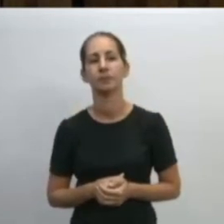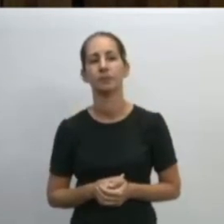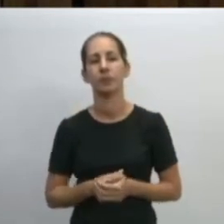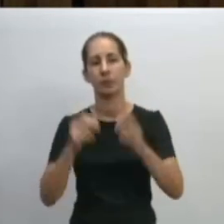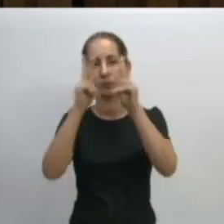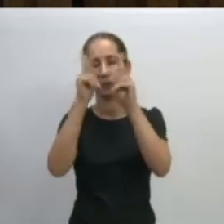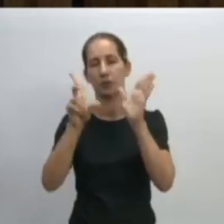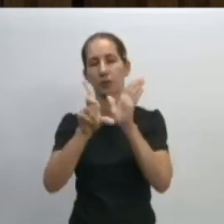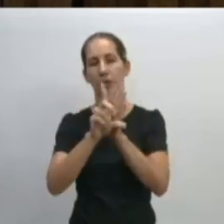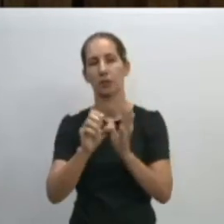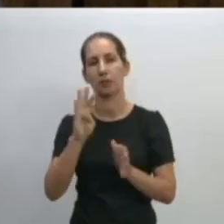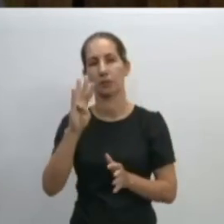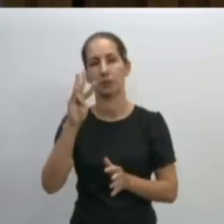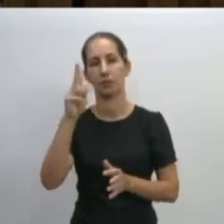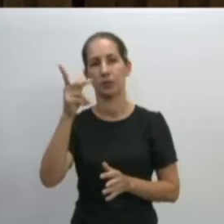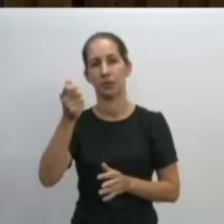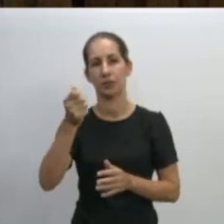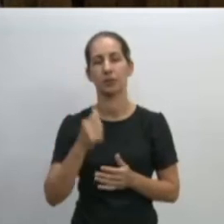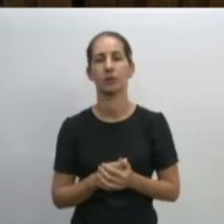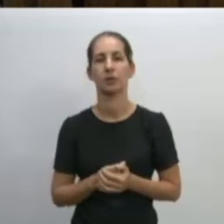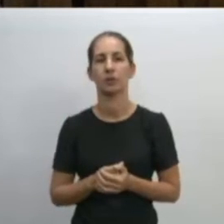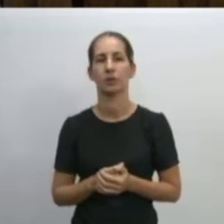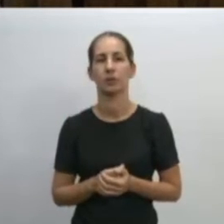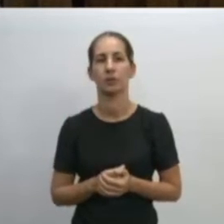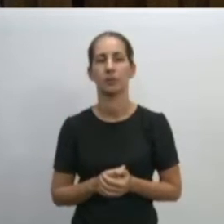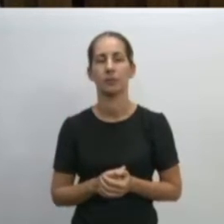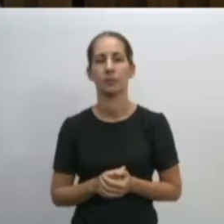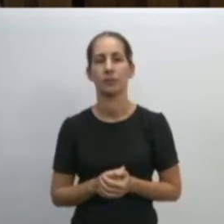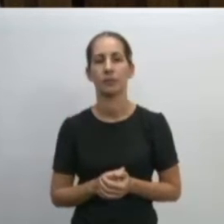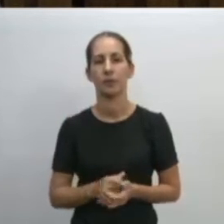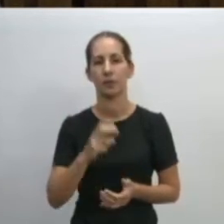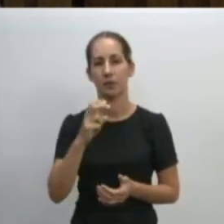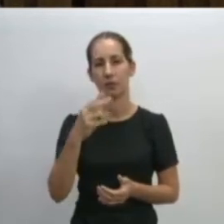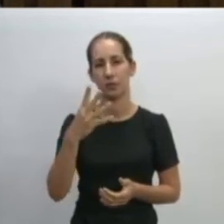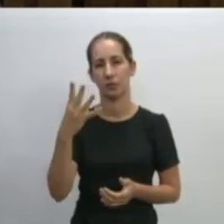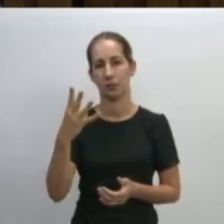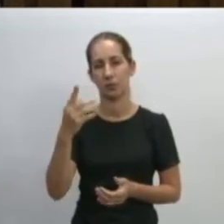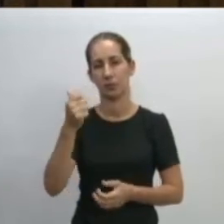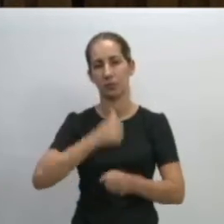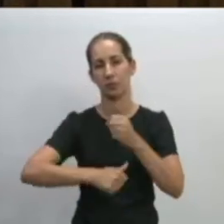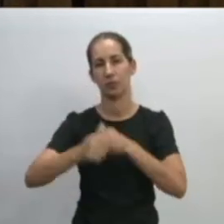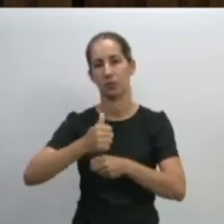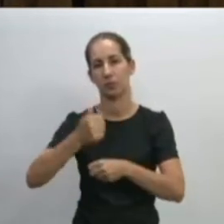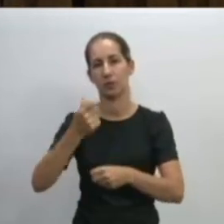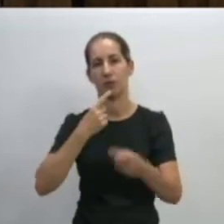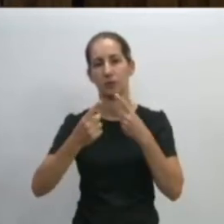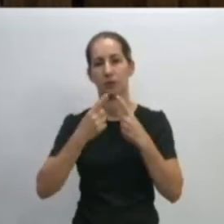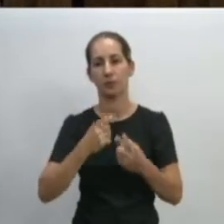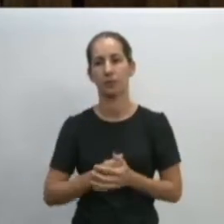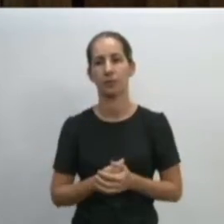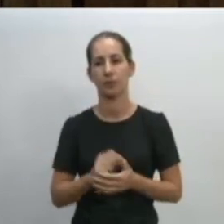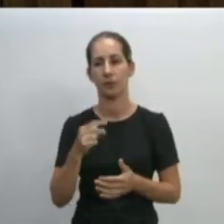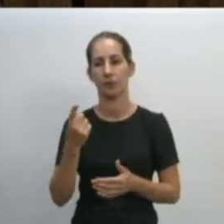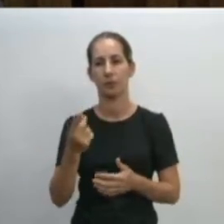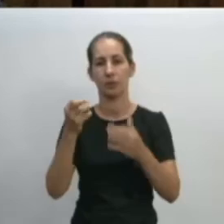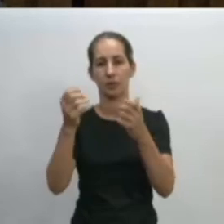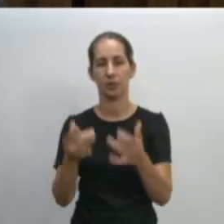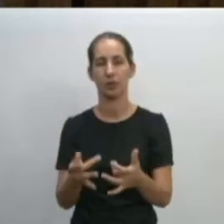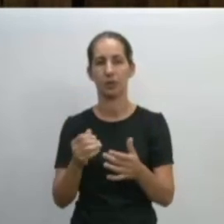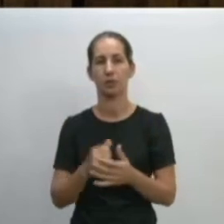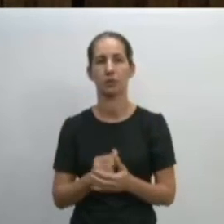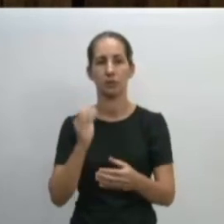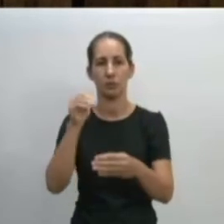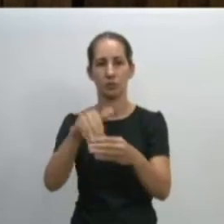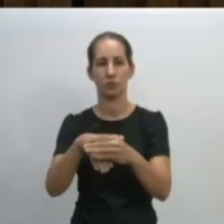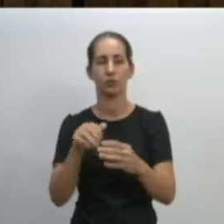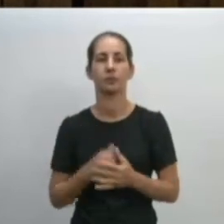Projeto de lei da vereadora Diva, desculpe, da vereadora Brisa, 544-2021, em primeira discussão, depois da declaração de, das